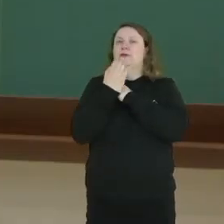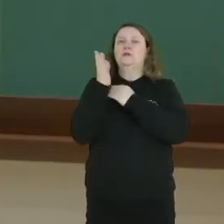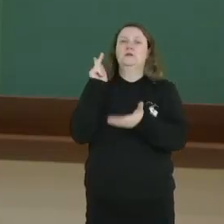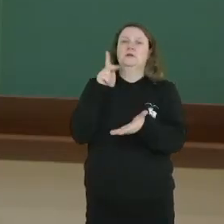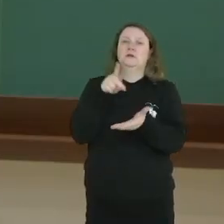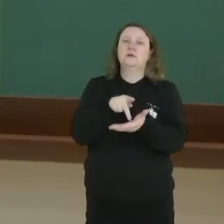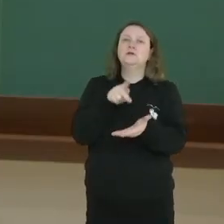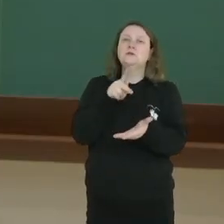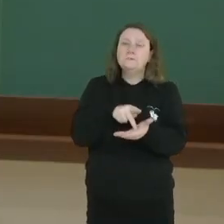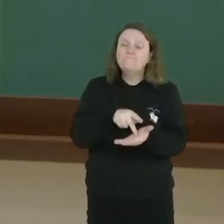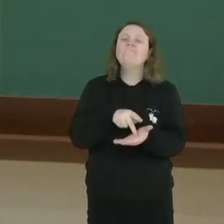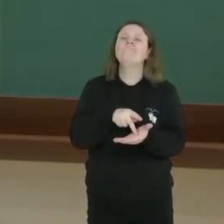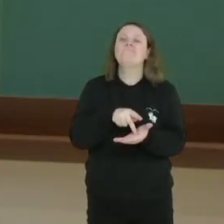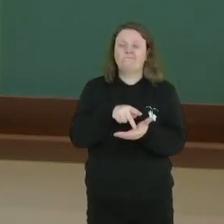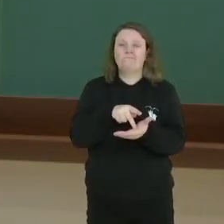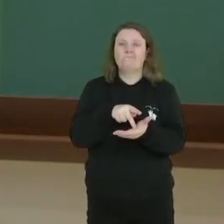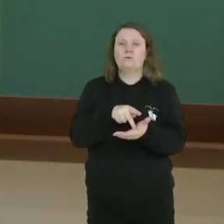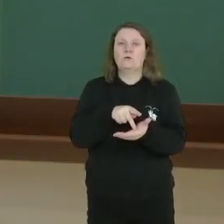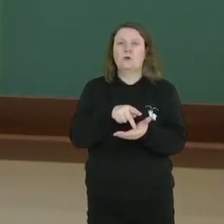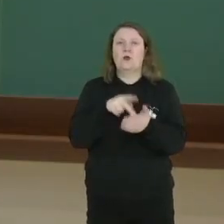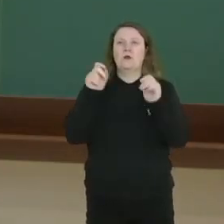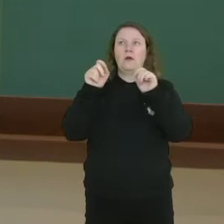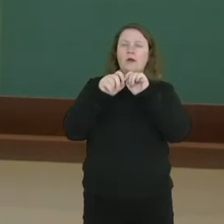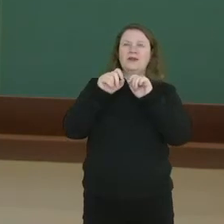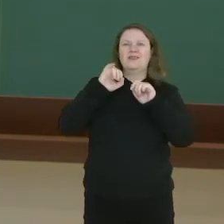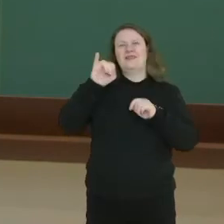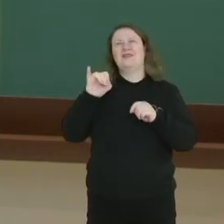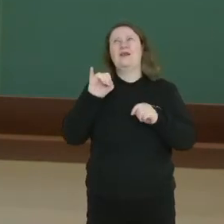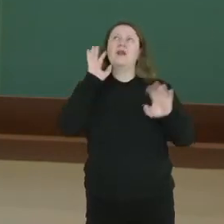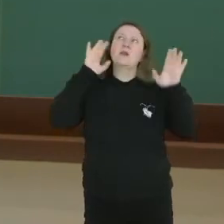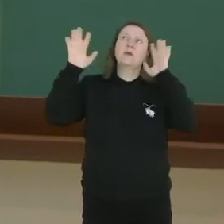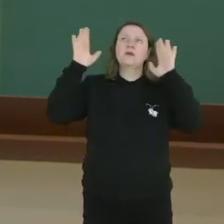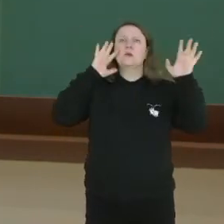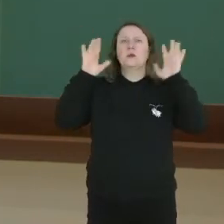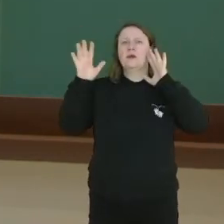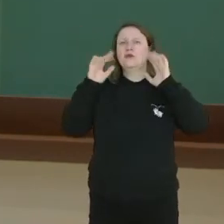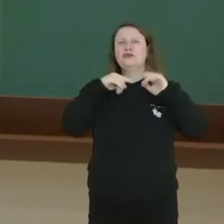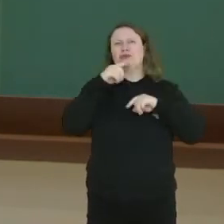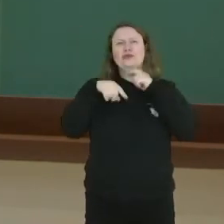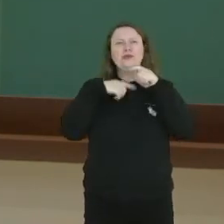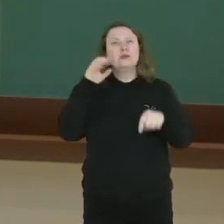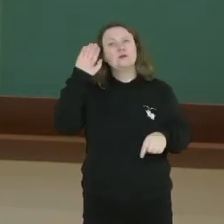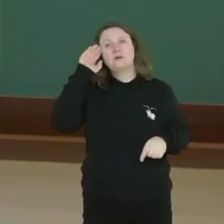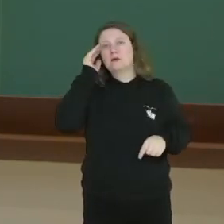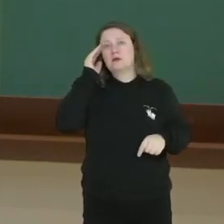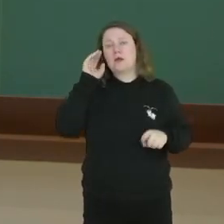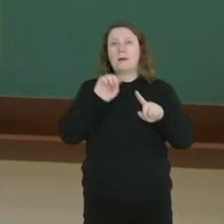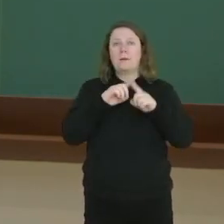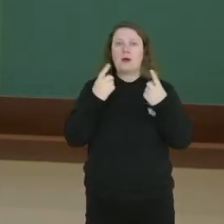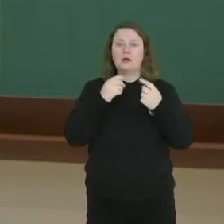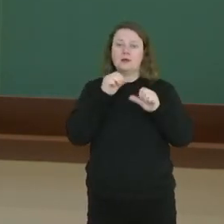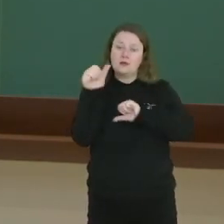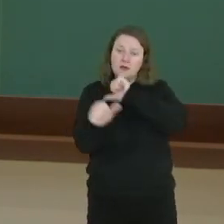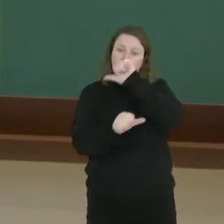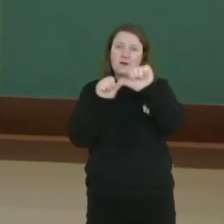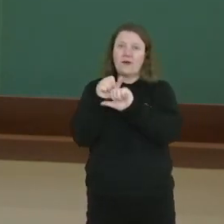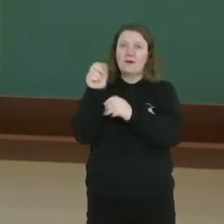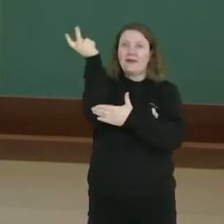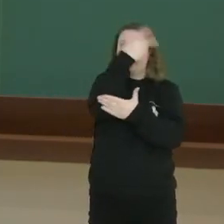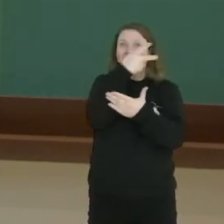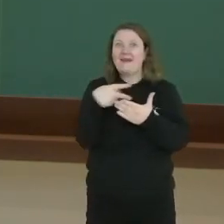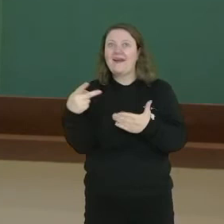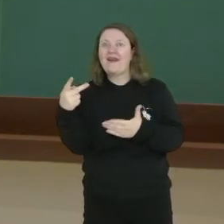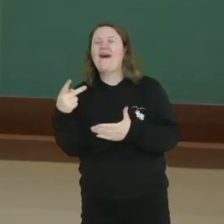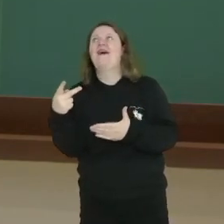a gente. Você deixa as coisas muito abstratas, você não consegue entender. Quando você transforma em desenho, pronto,